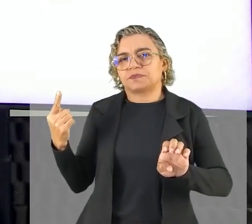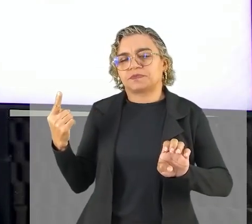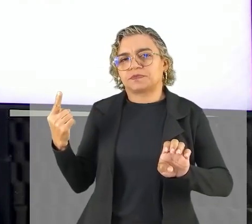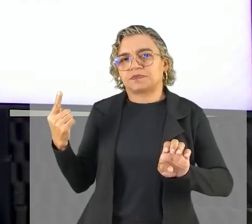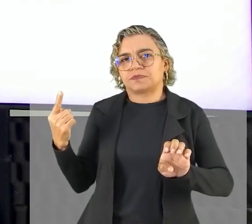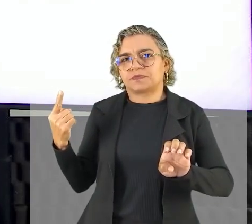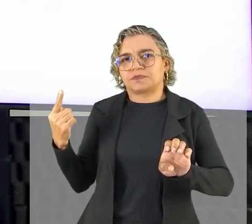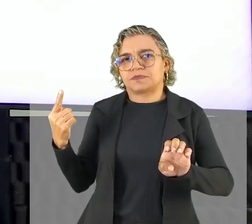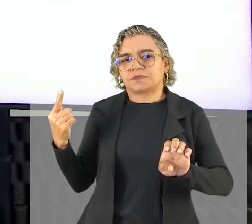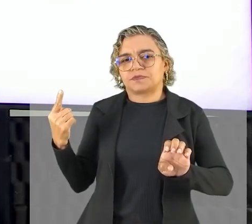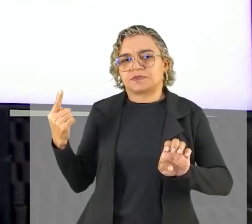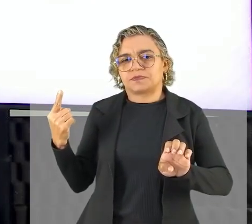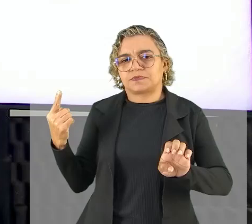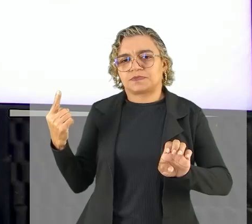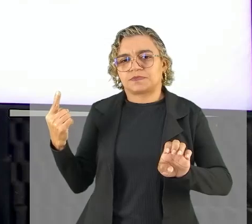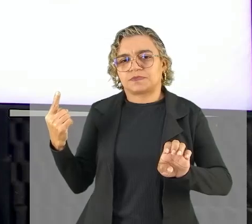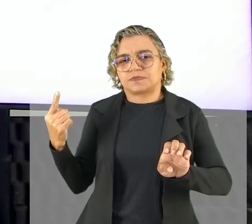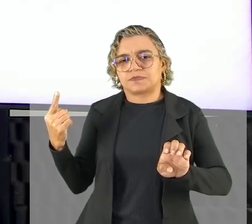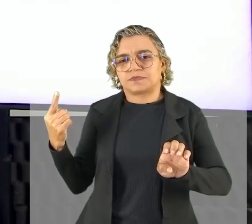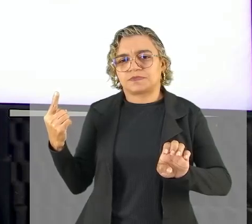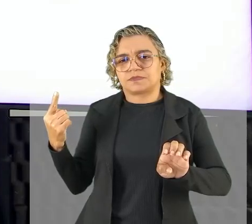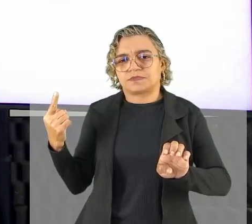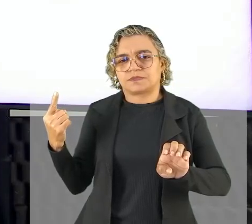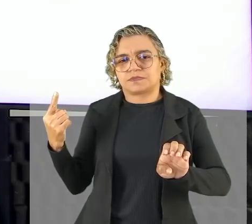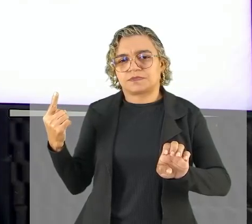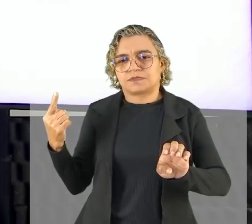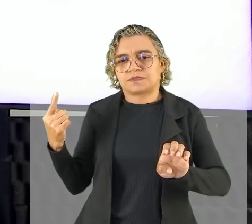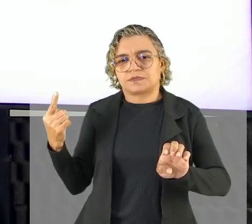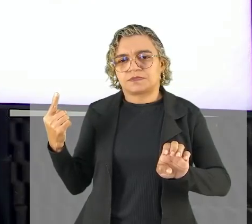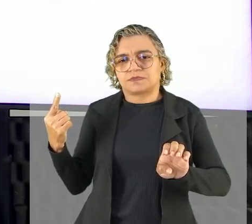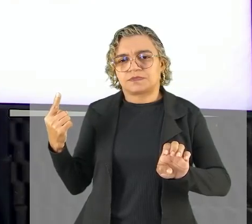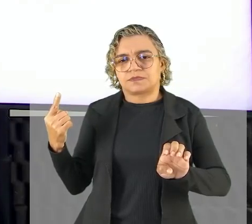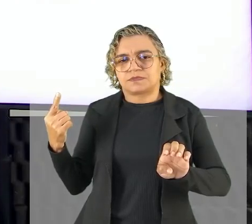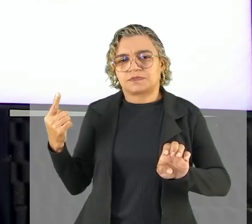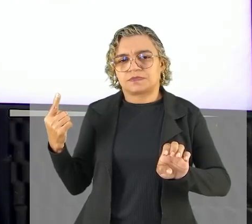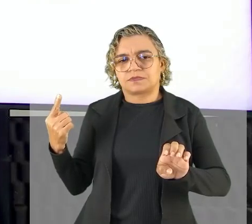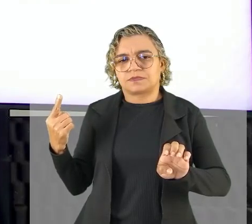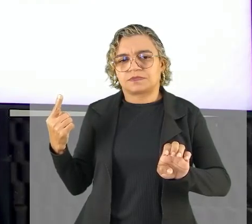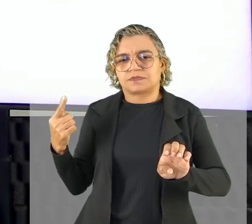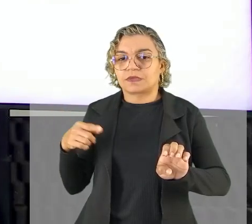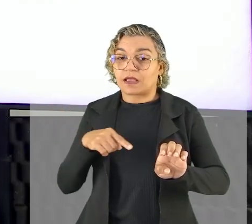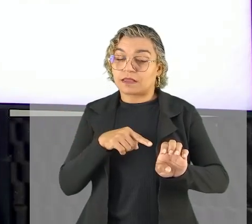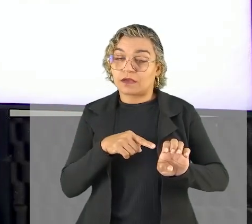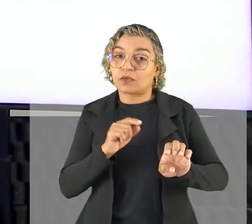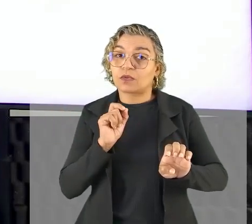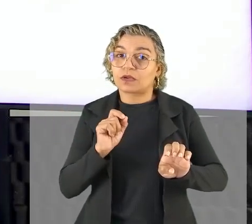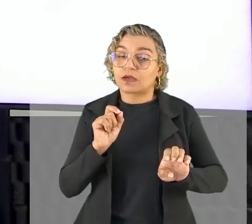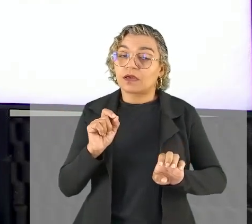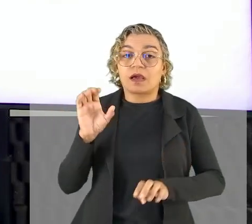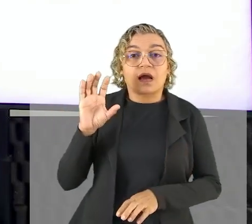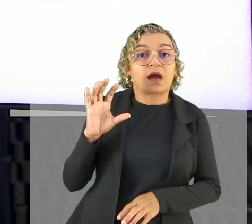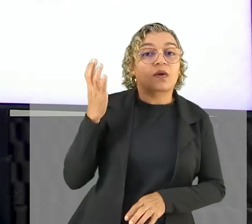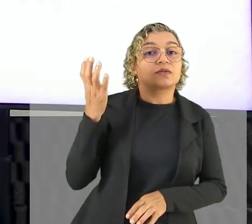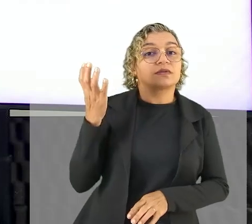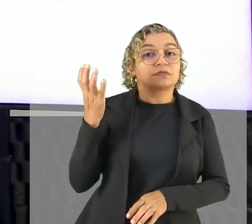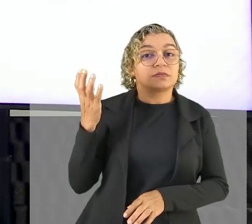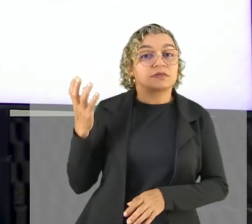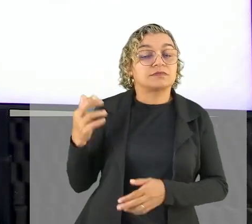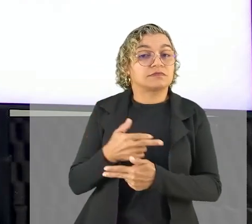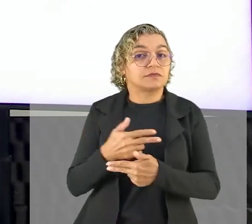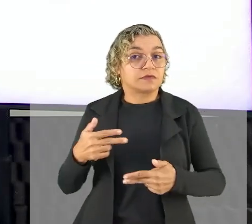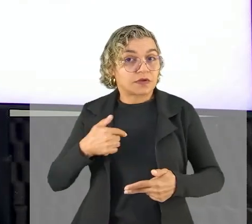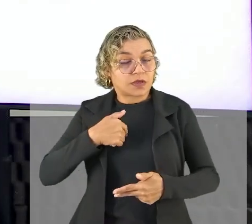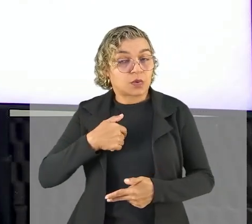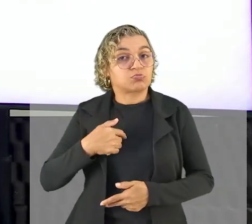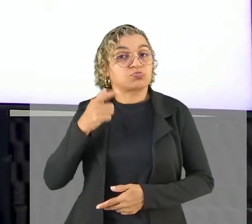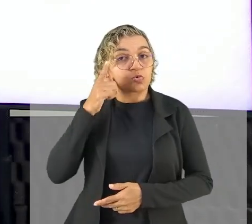interioridade da norma, e a fenomenalidade do mundo, né? A fenomenalidade, ou seja, aquilo que eu consigo apreender da